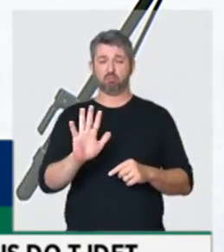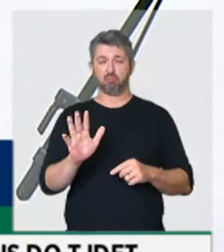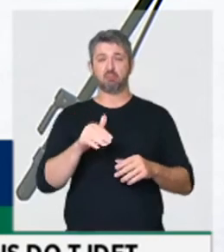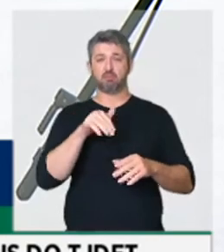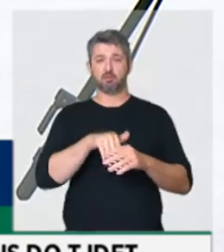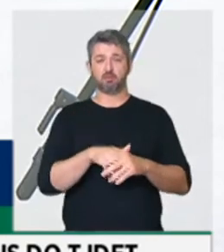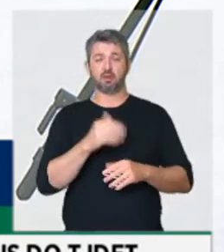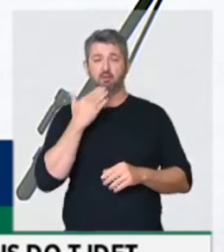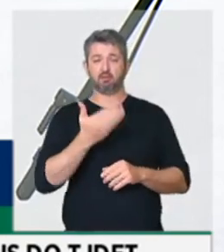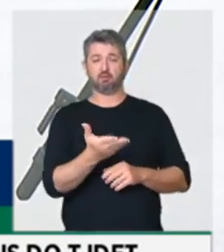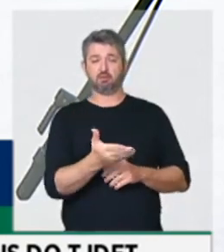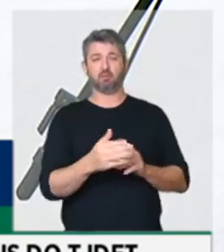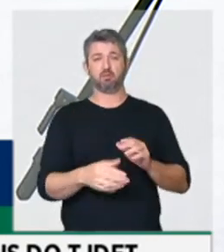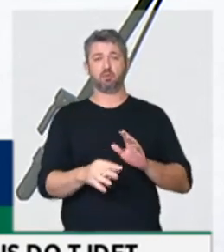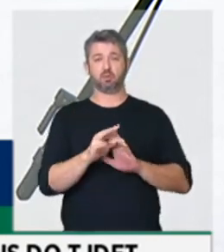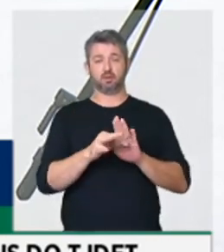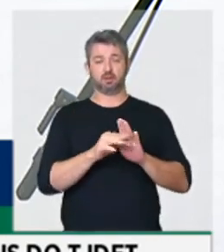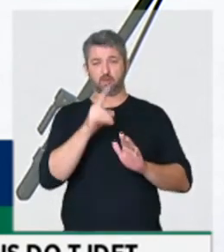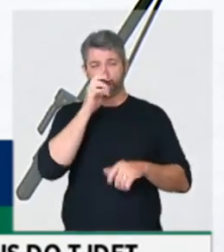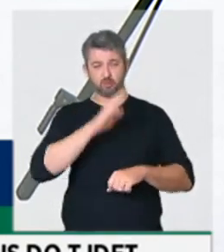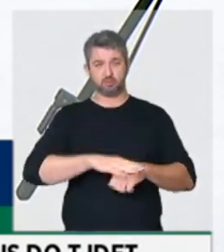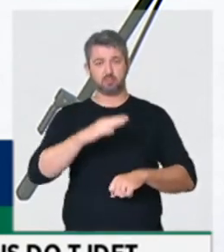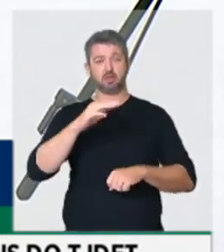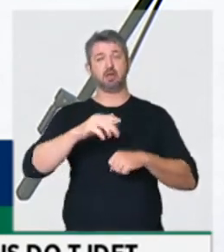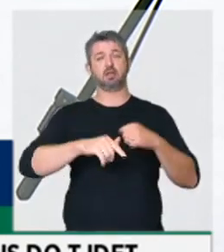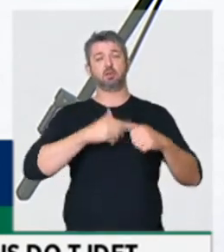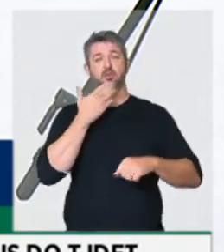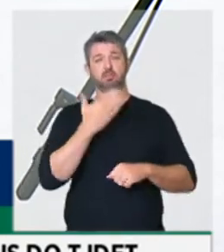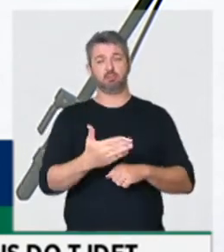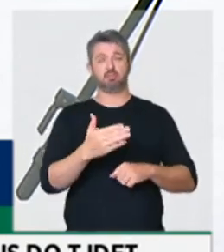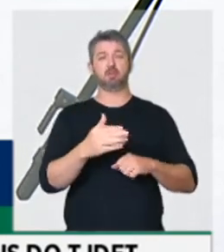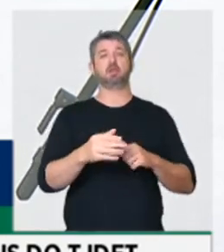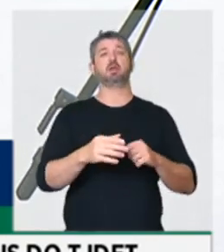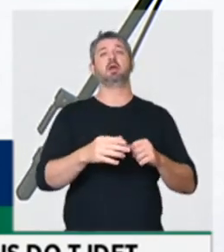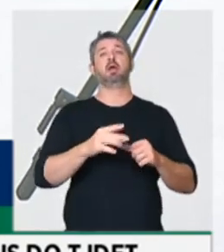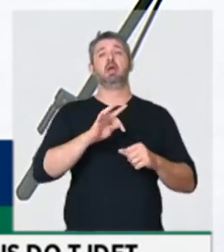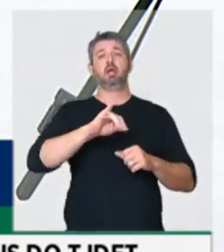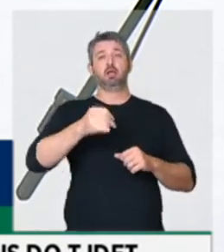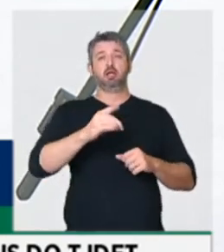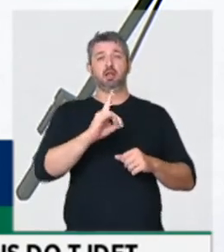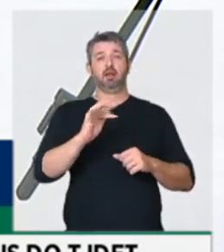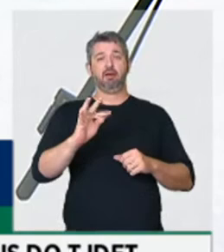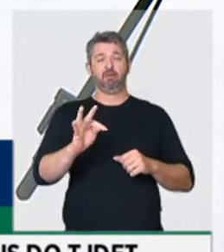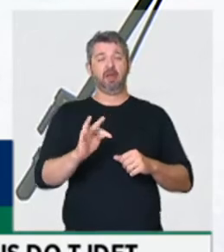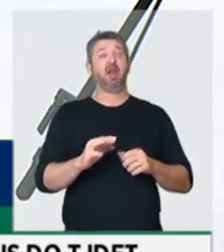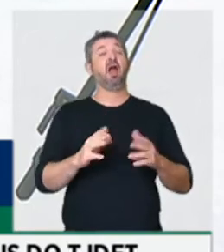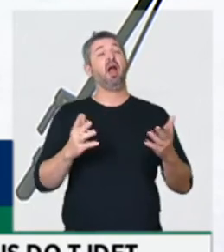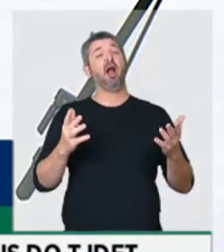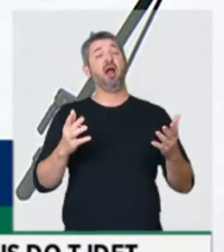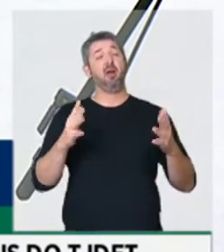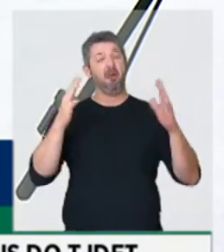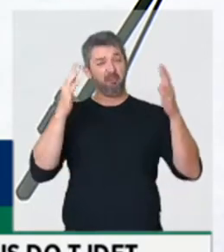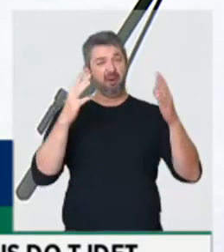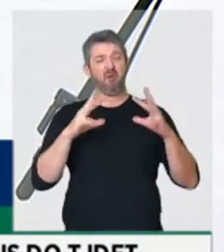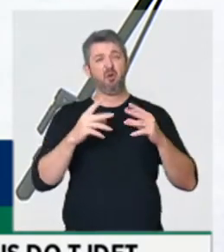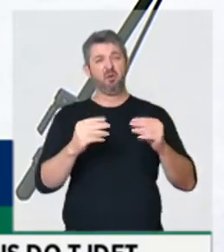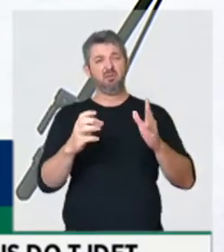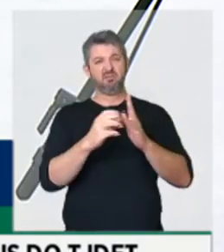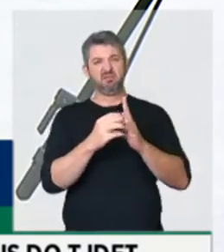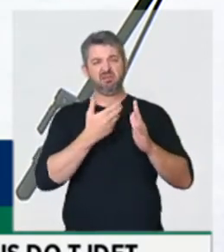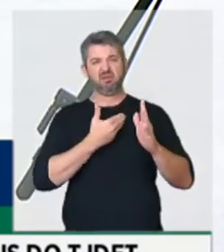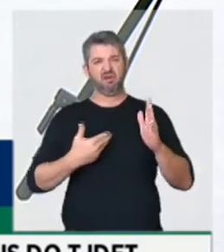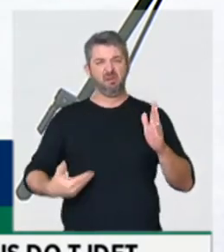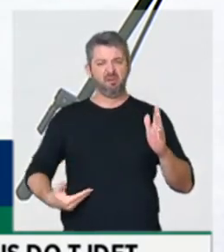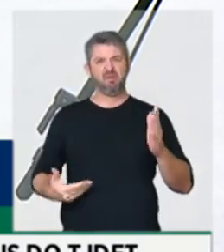votar favorável ao fortalecimento, ao pleito do Tribunal de Justiça. Mais uma vez, nós queremos parabenizar todos os servidores e